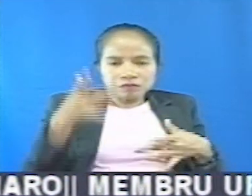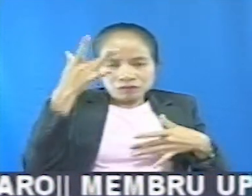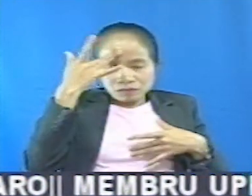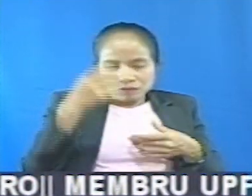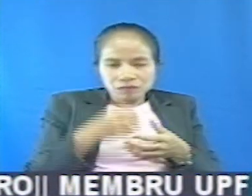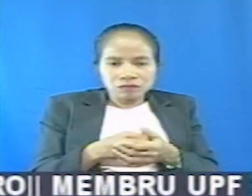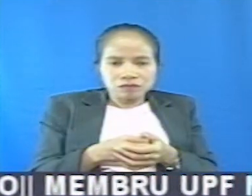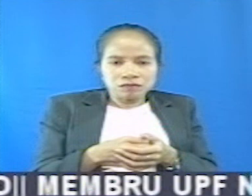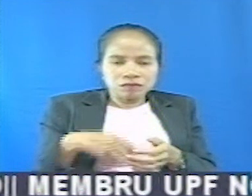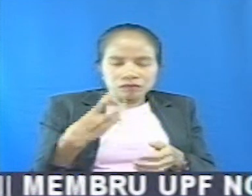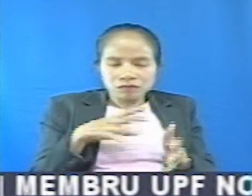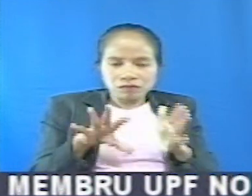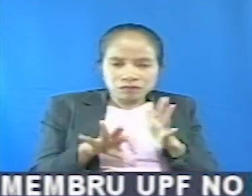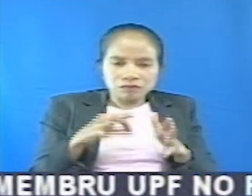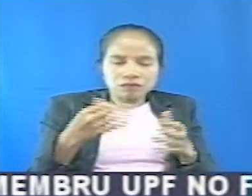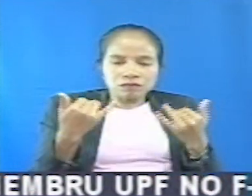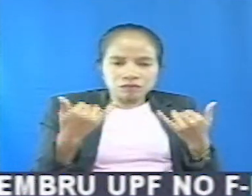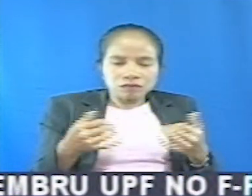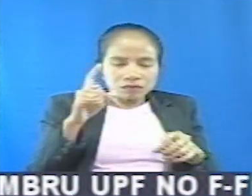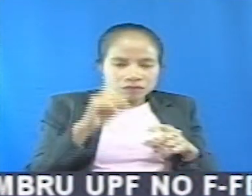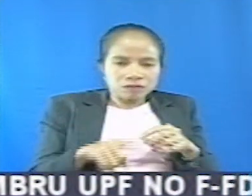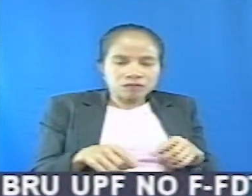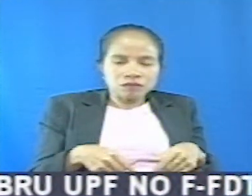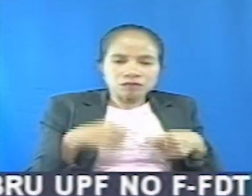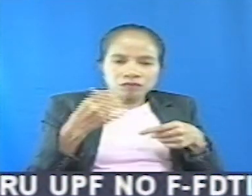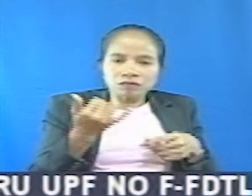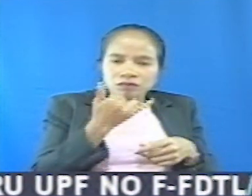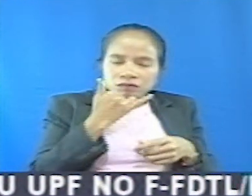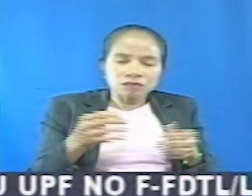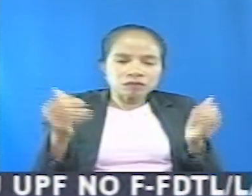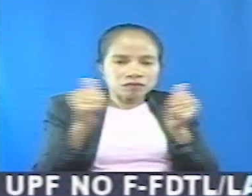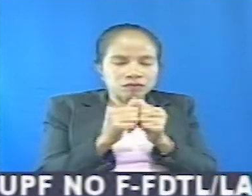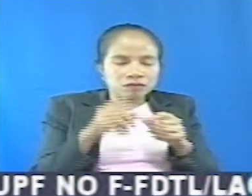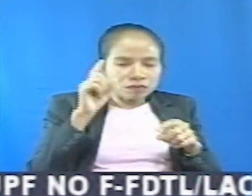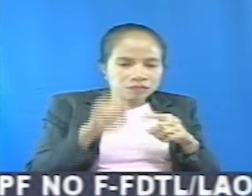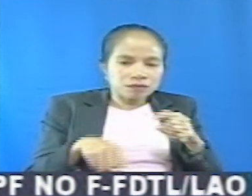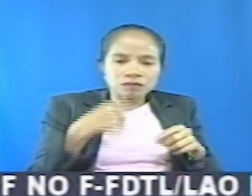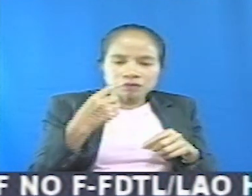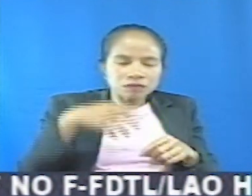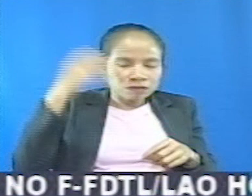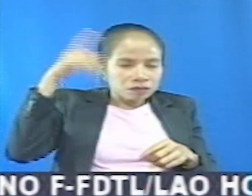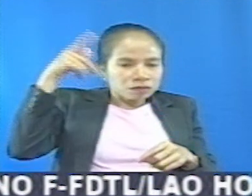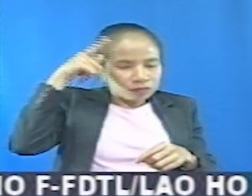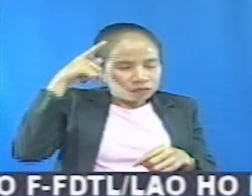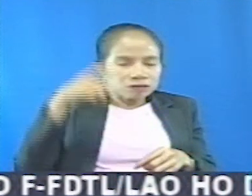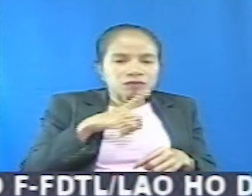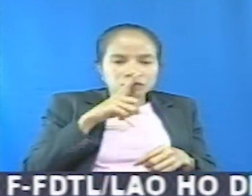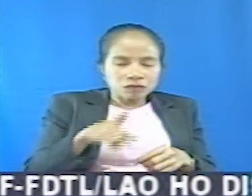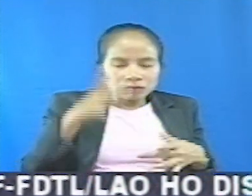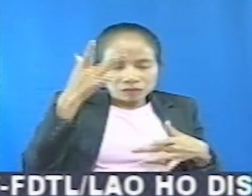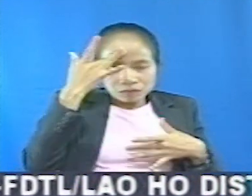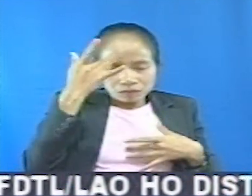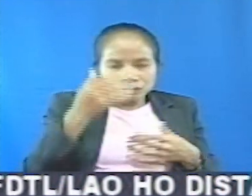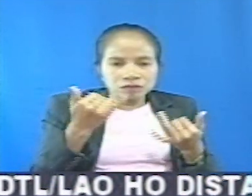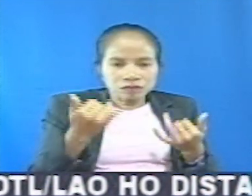maka kita mos agora da pelabel fosala ba mal tali kete mi ne ida ne politiza claro kata situação atual ne kita tengi